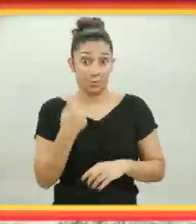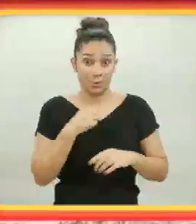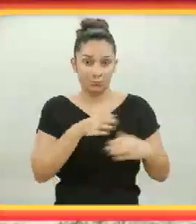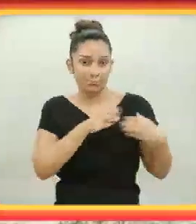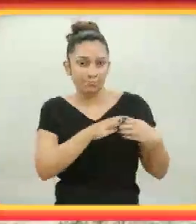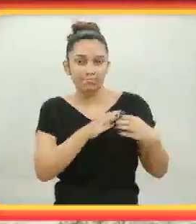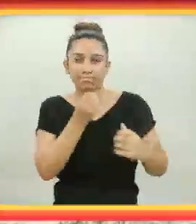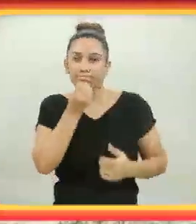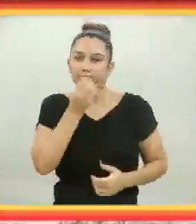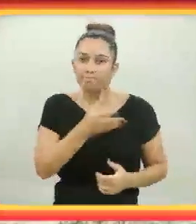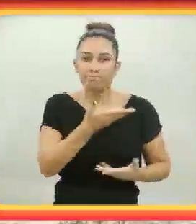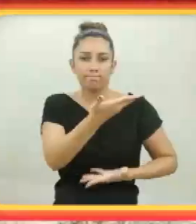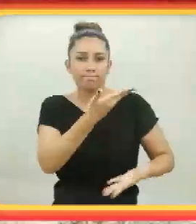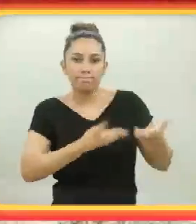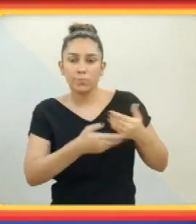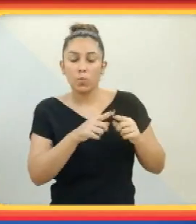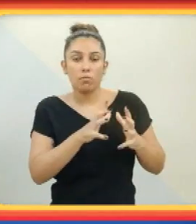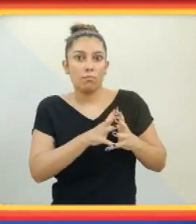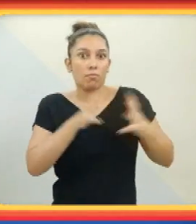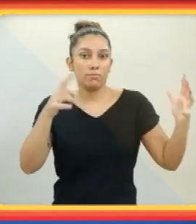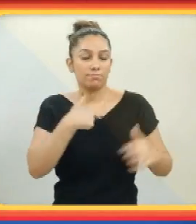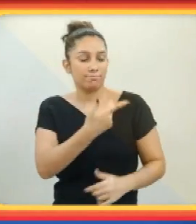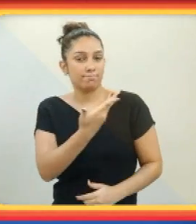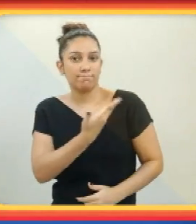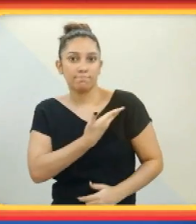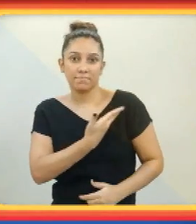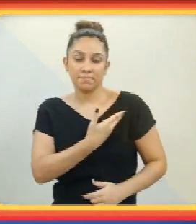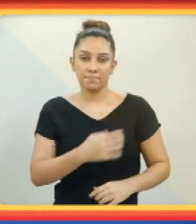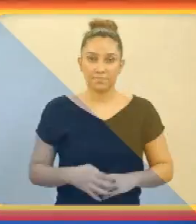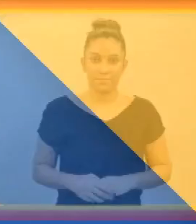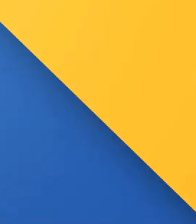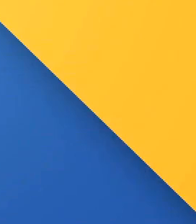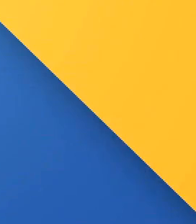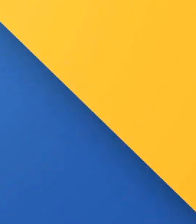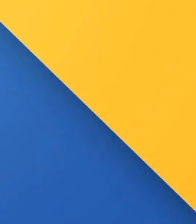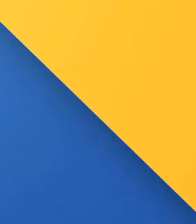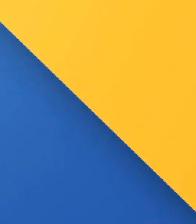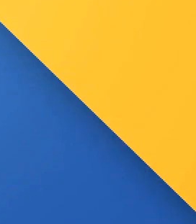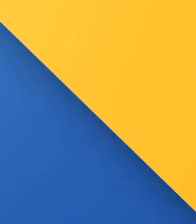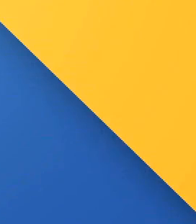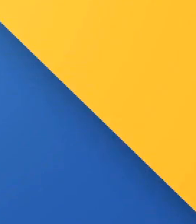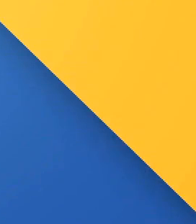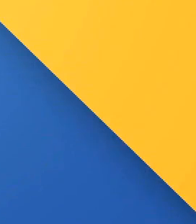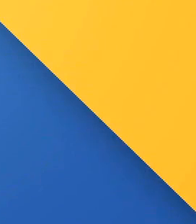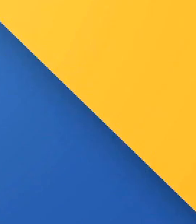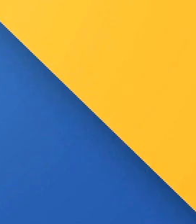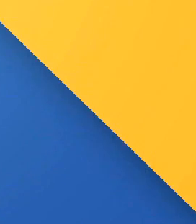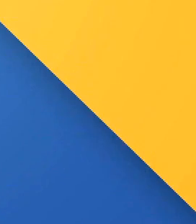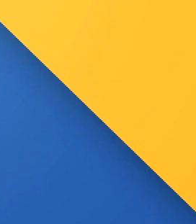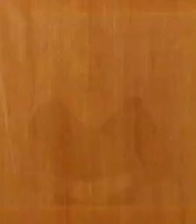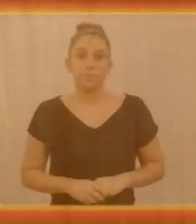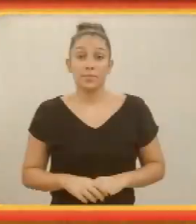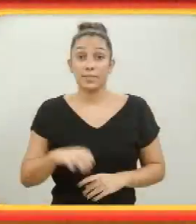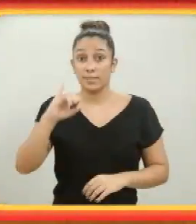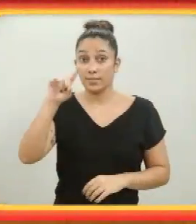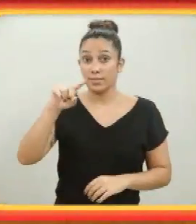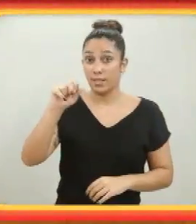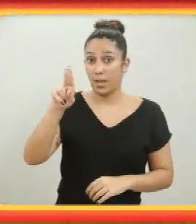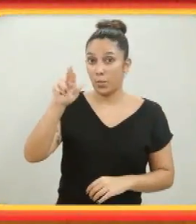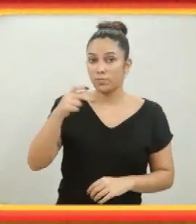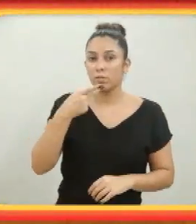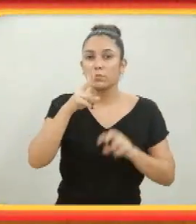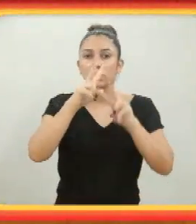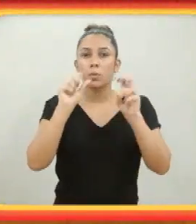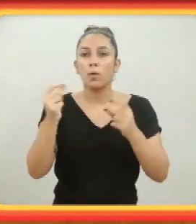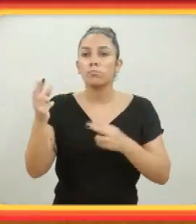convivência é muito boa, a nossa relação é boa, somos grandes amigas. Foto sorridente, Kátia, e atrás uma jovem com a mão no ombro dela. Isaura fala